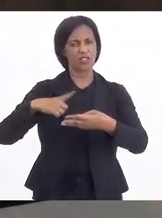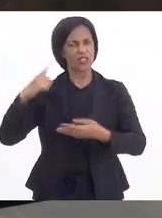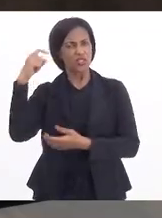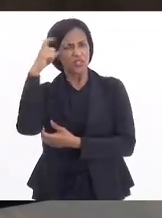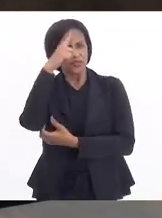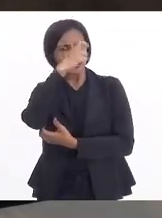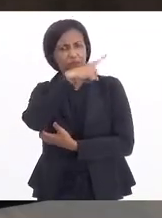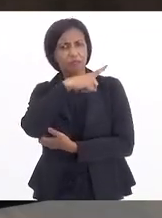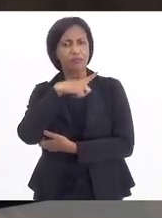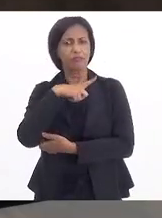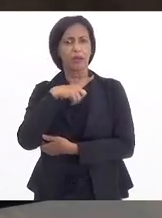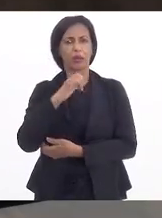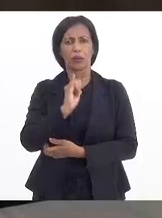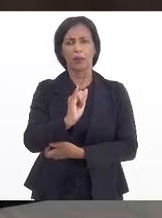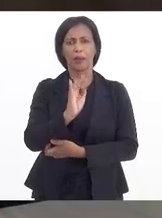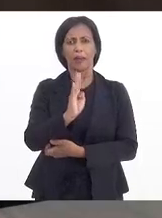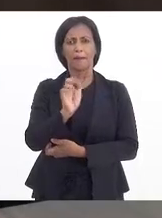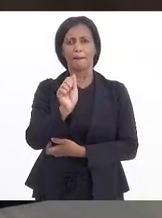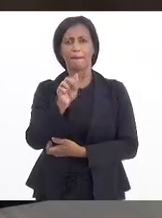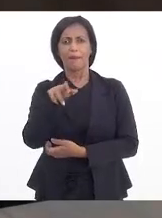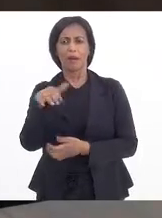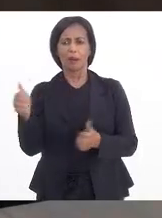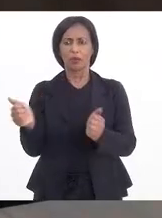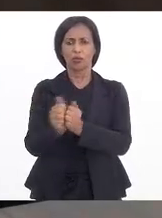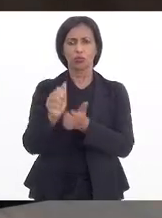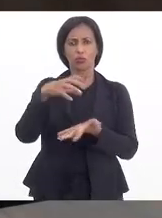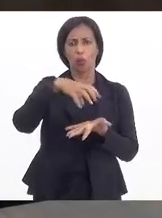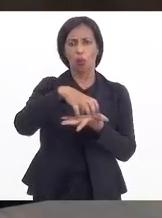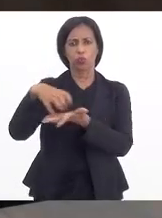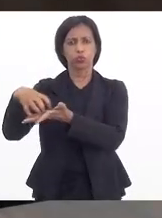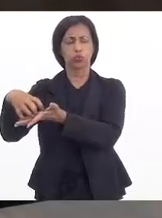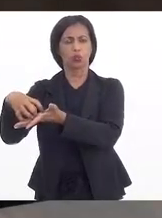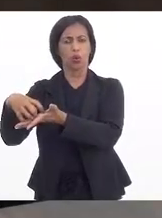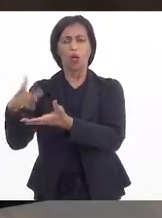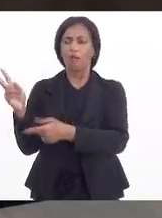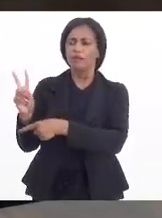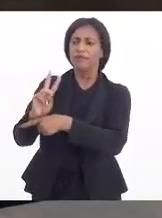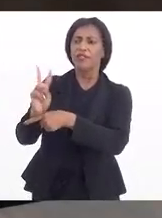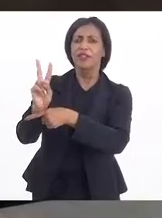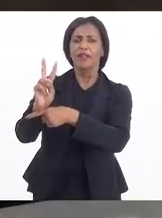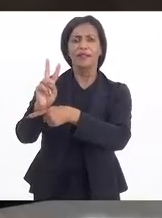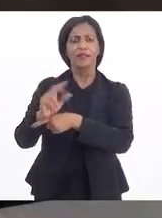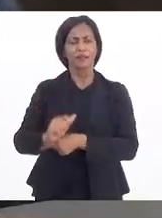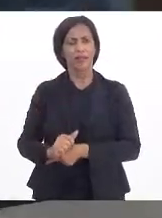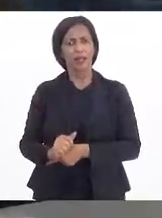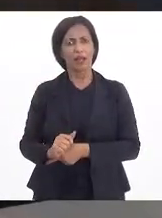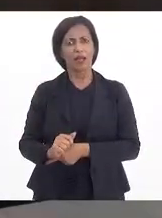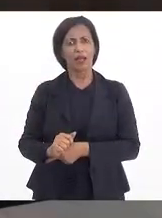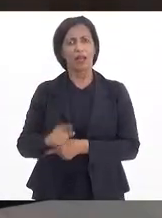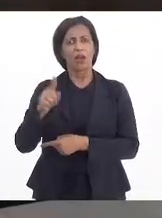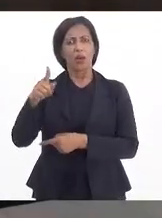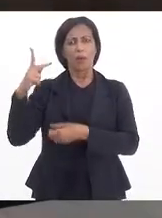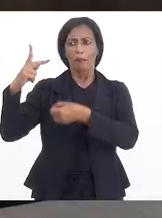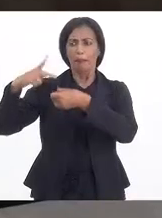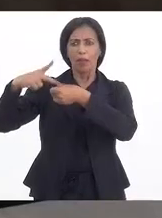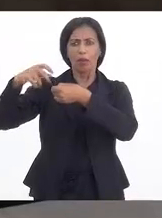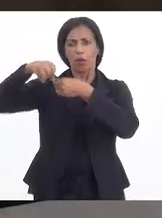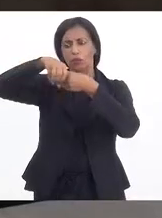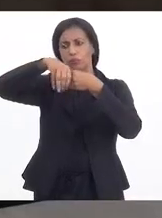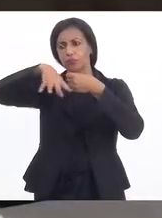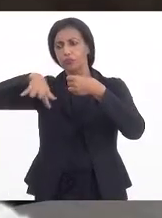dificuldade do Ibama com os órgãos estaduais irem lá fiscalizar os vazamentos de petróleo